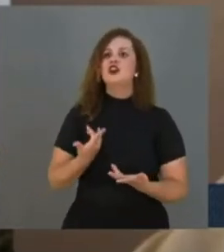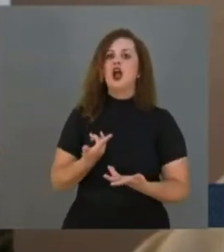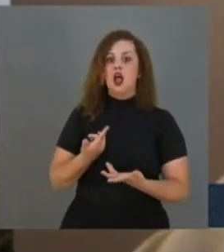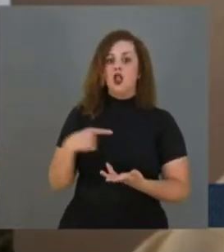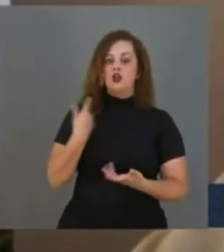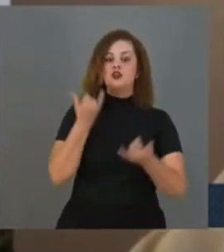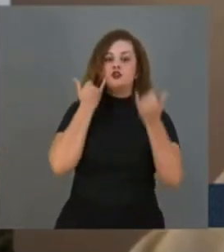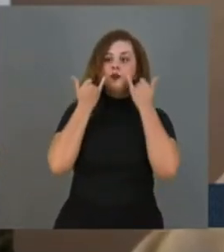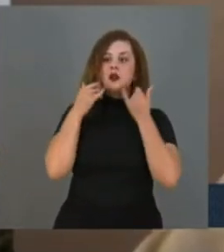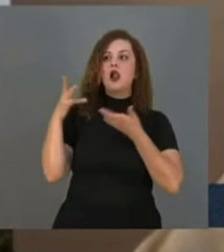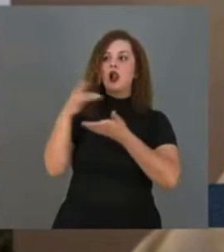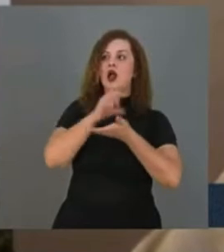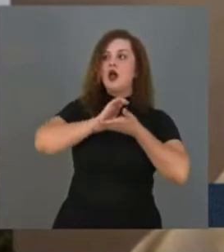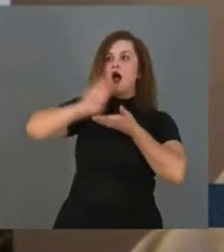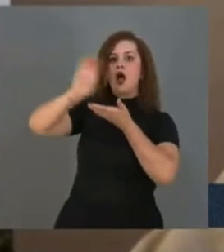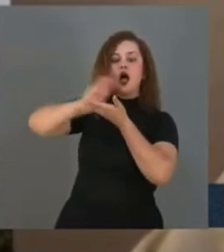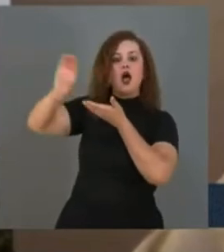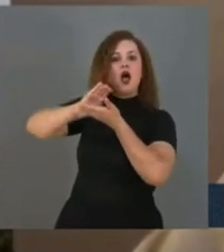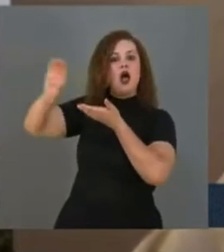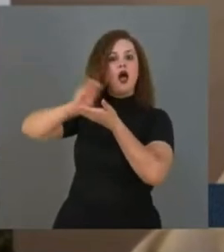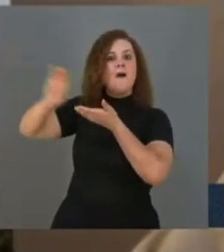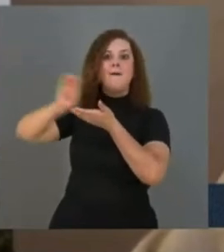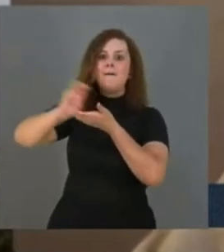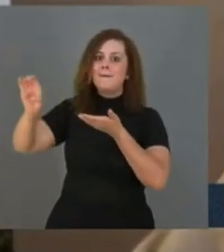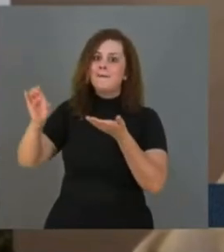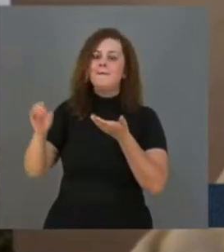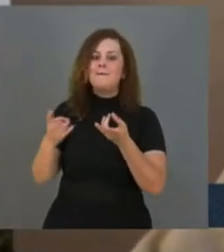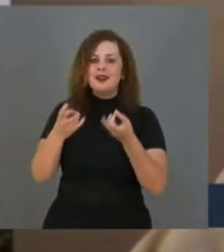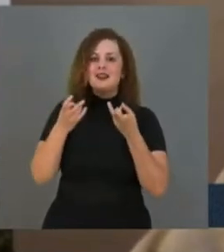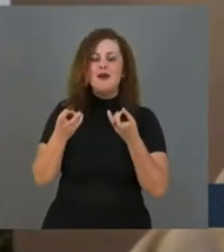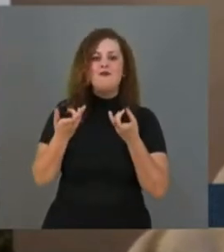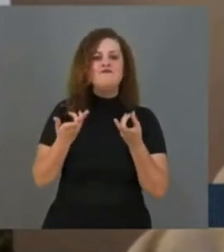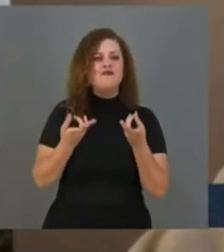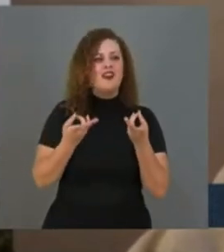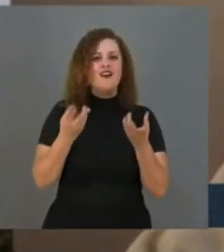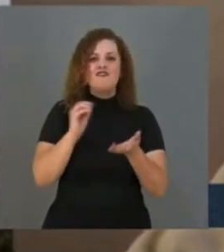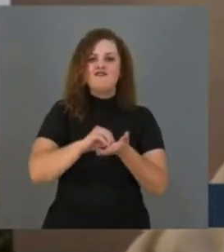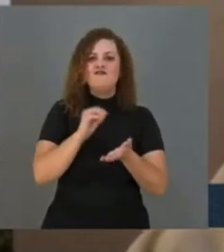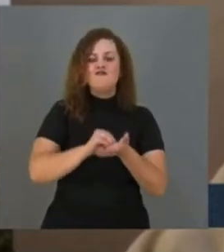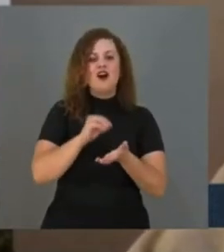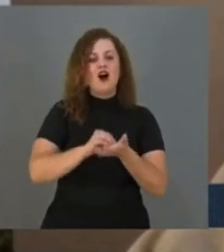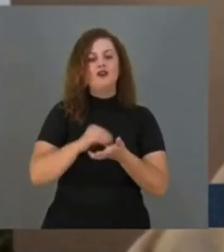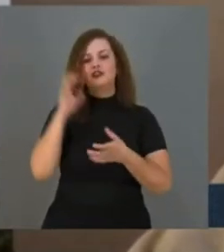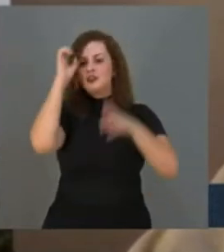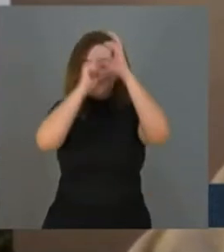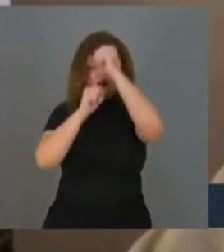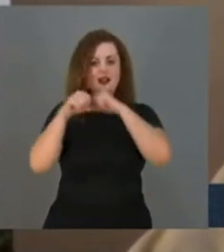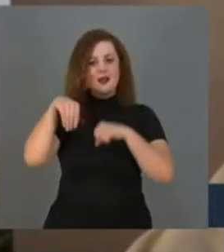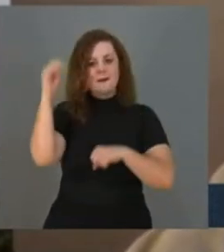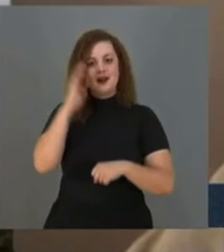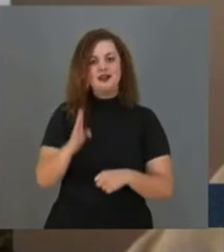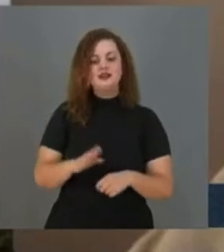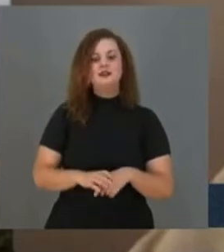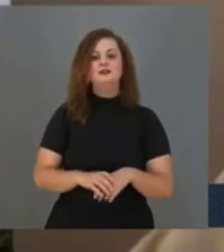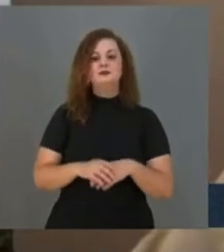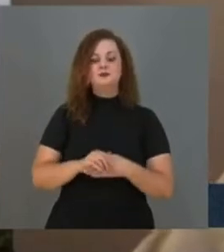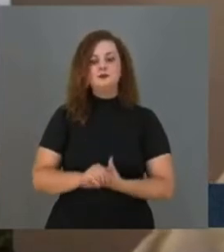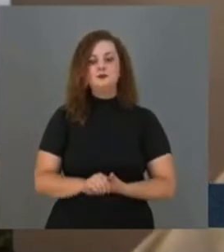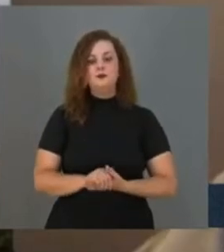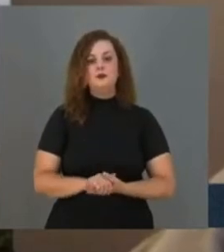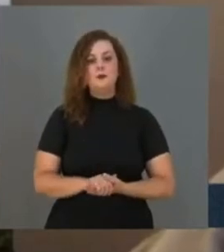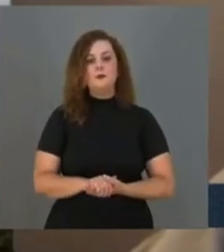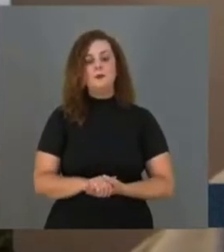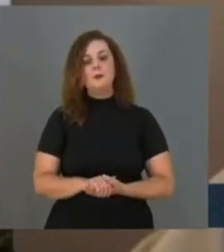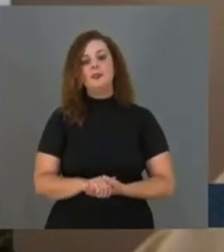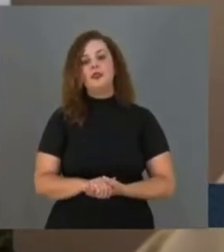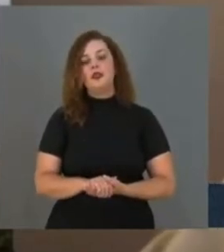de treinamento de modelos de aprendizado no Brasil por empreendedores e organizações brasileiras.